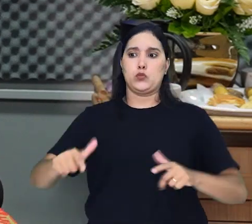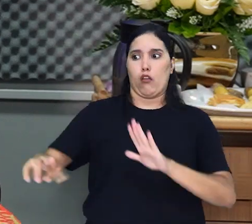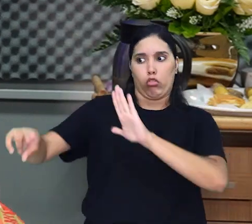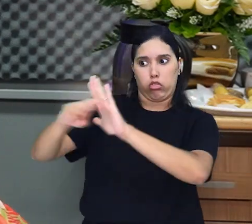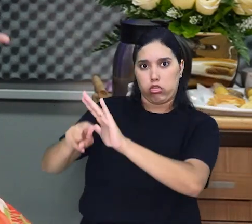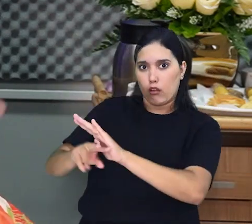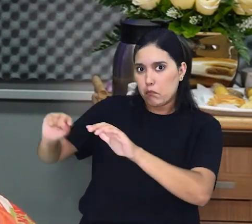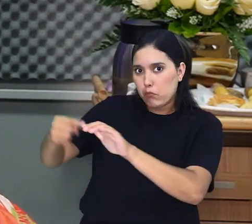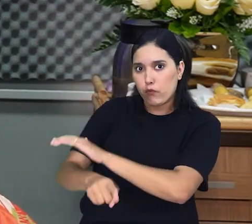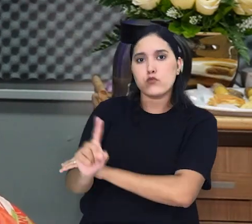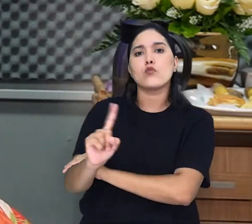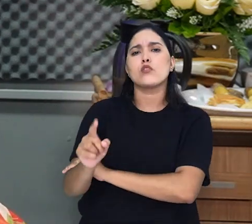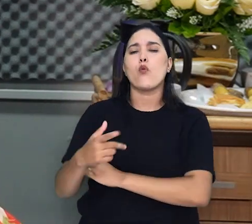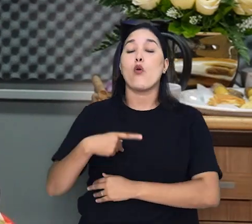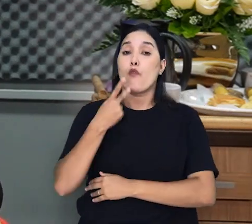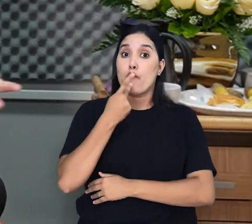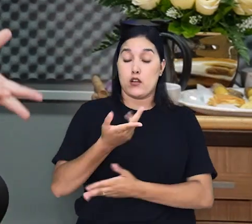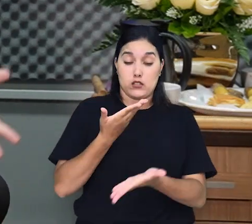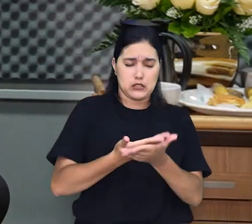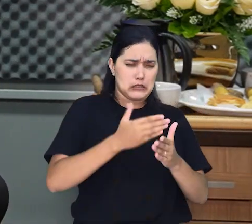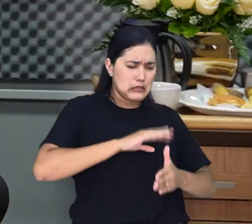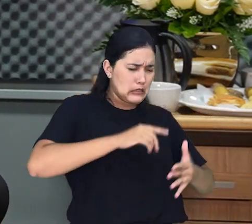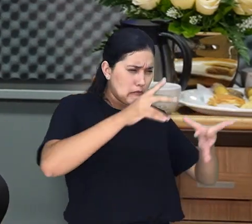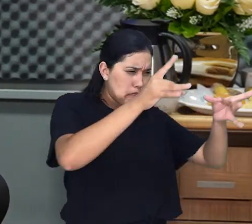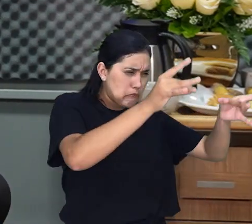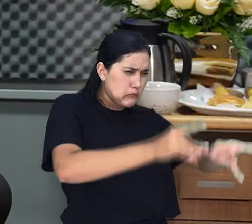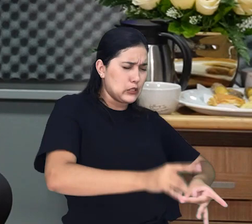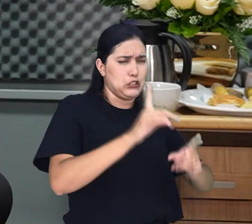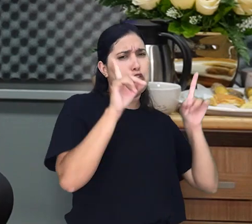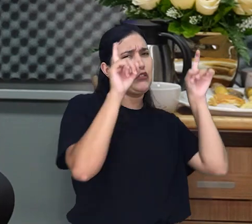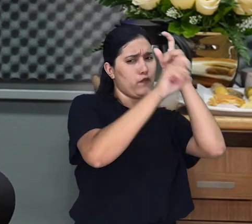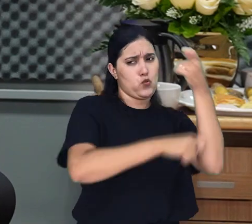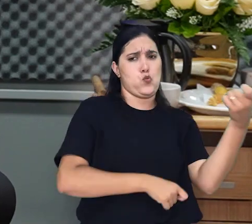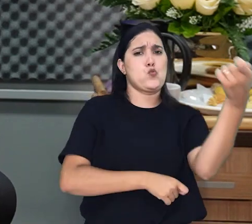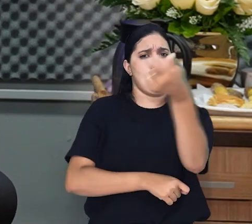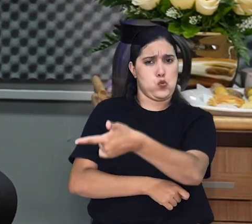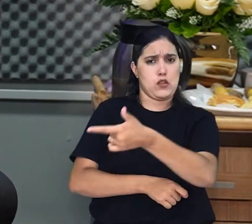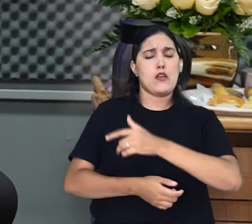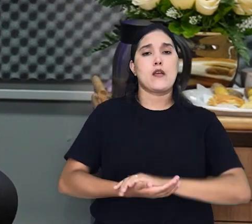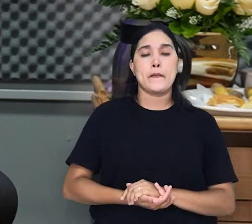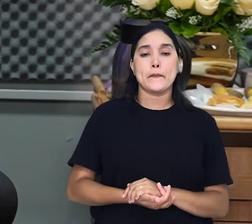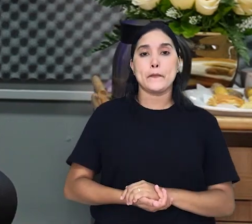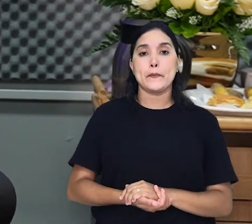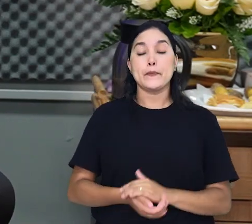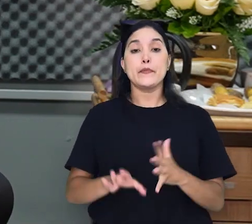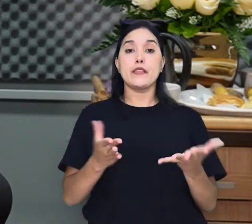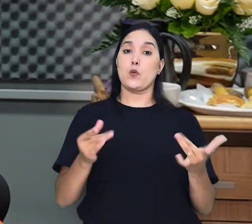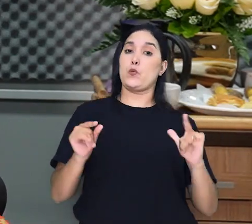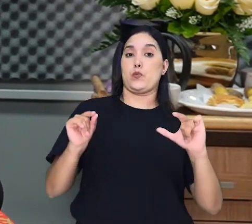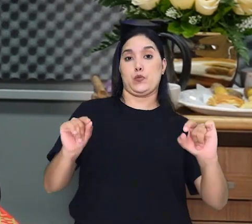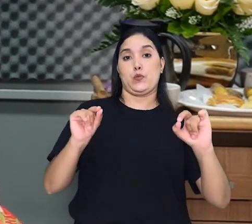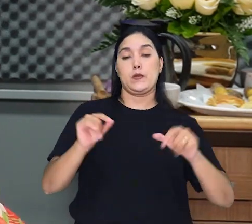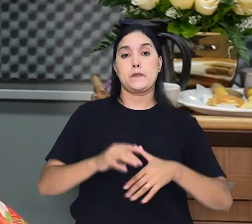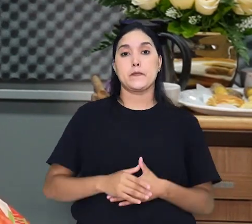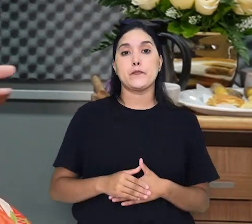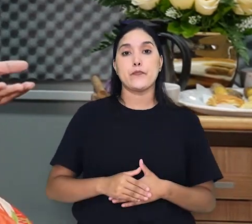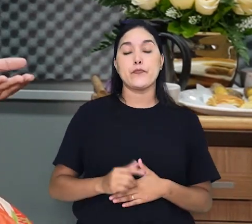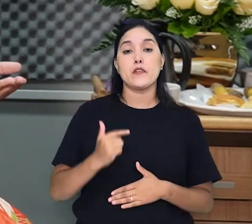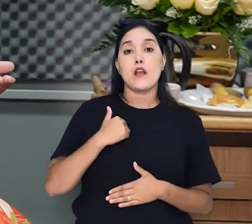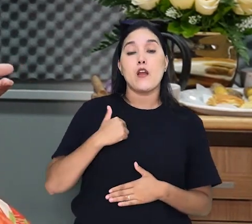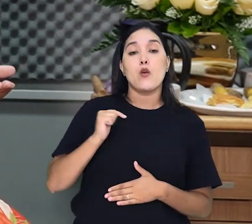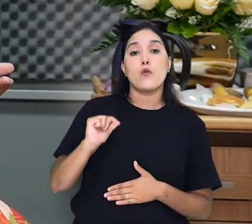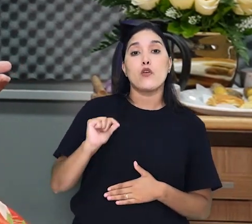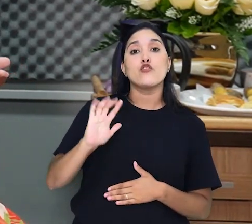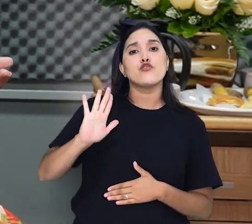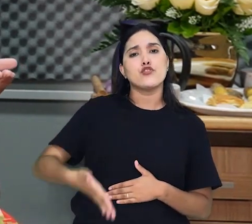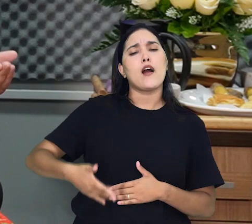não é tão difícil. Ela é a nossa segunda língua, né? Então, quando você começa a estudar, porque a língua portuguesa em si,